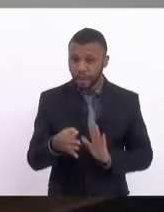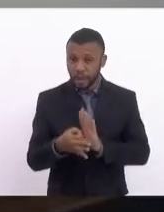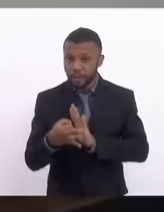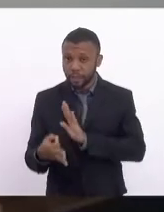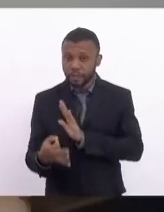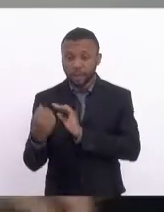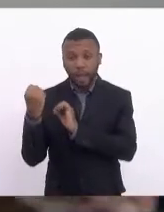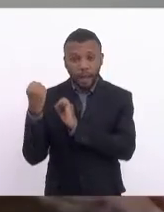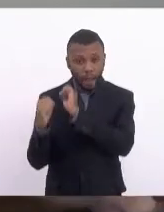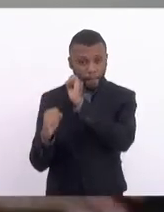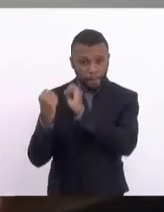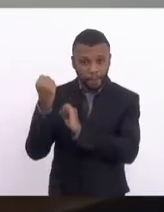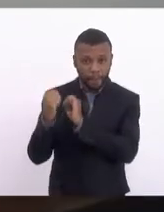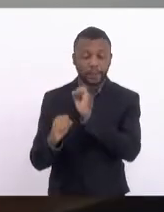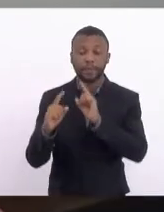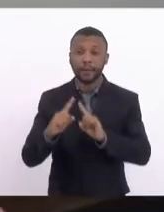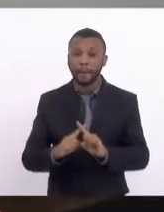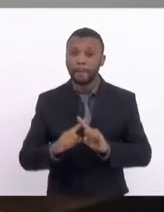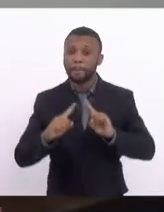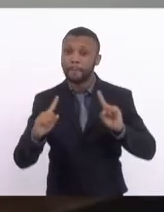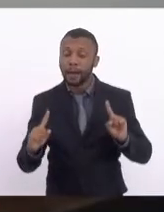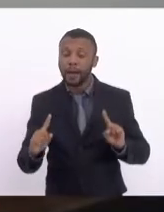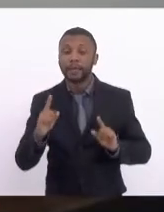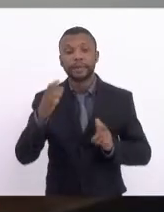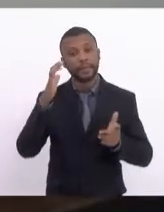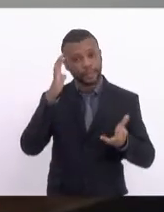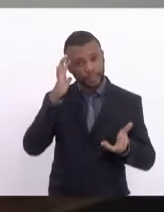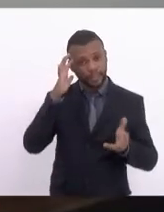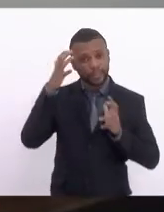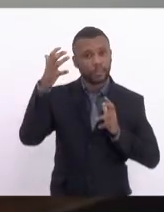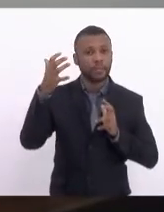empresa. Entretanto, essa decisão